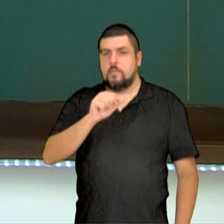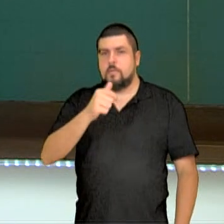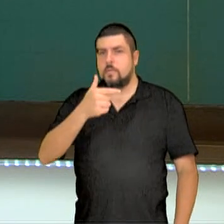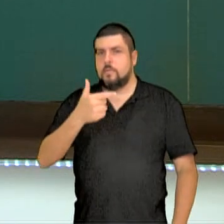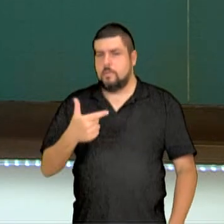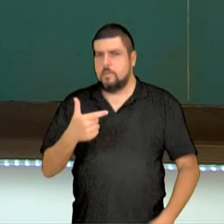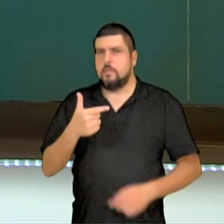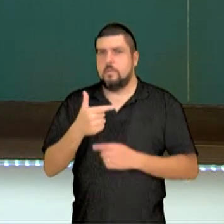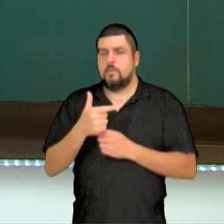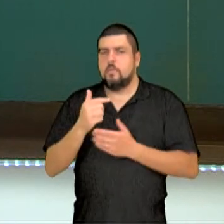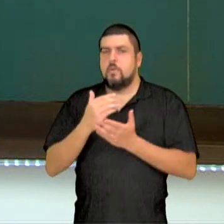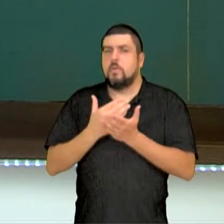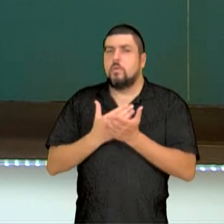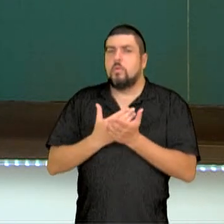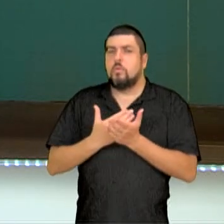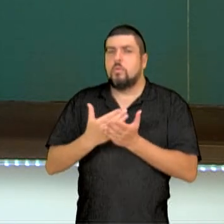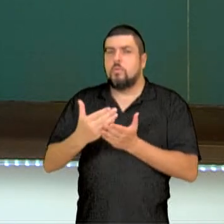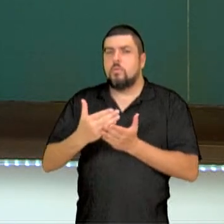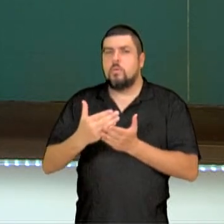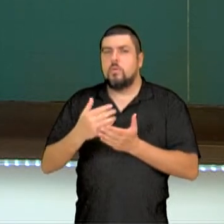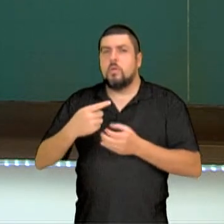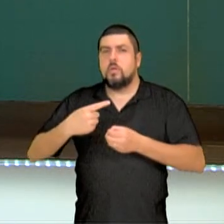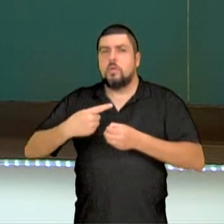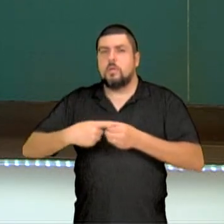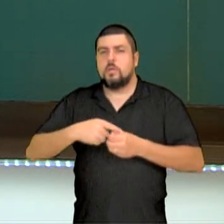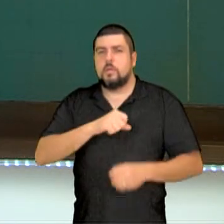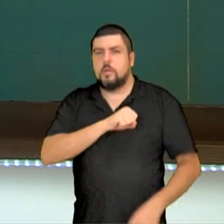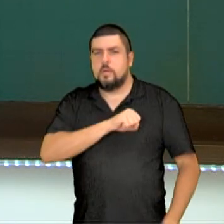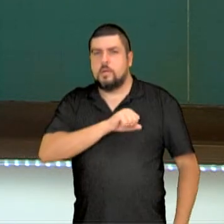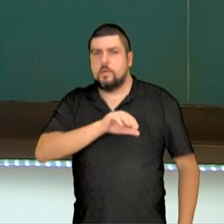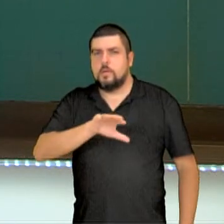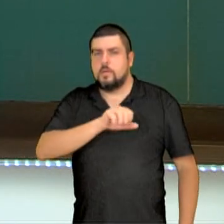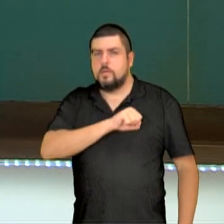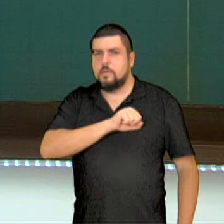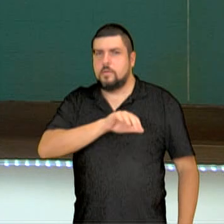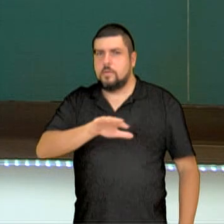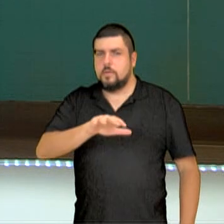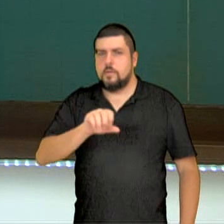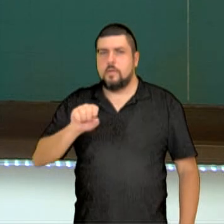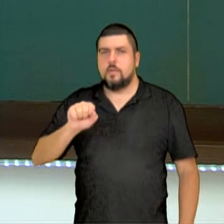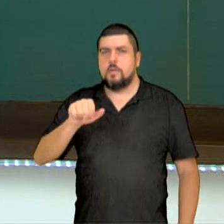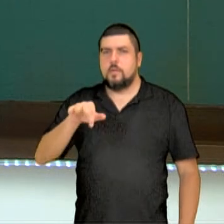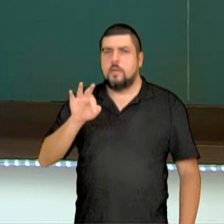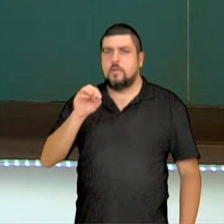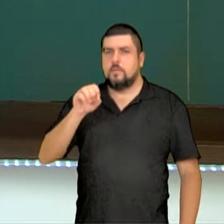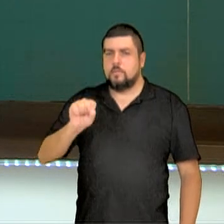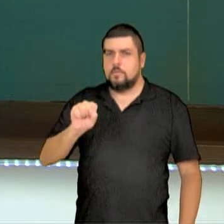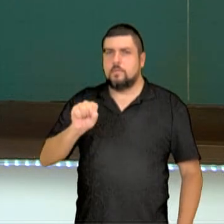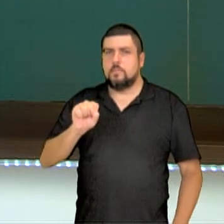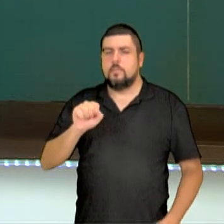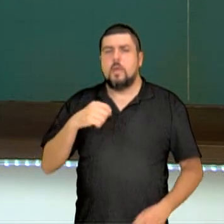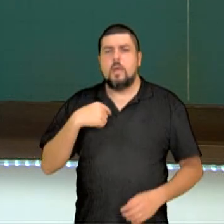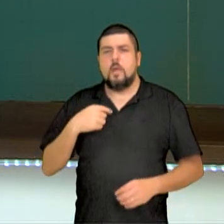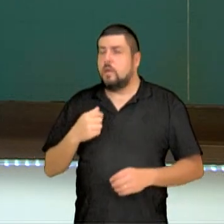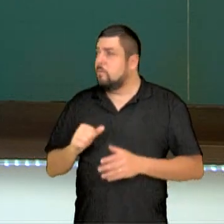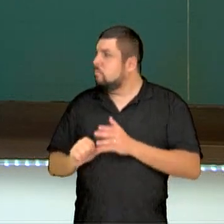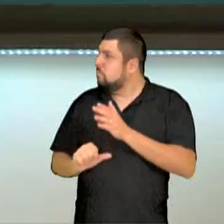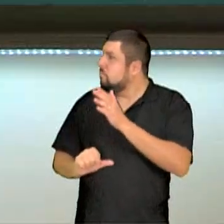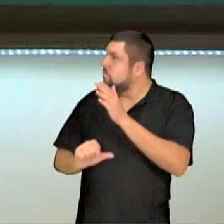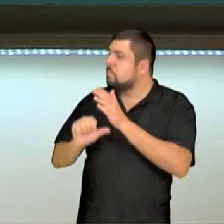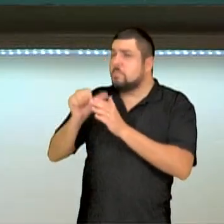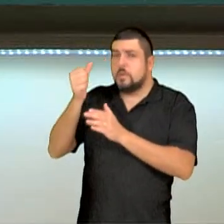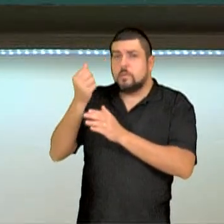Santos. Santos fica no estado de São Paulo, né? Uma cidade que fica no litoral de São Paulo. E fundou o primeiro curso de dança de